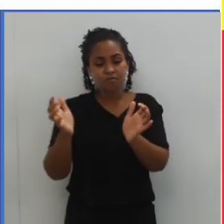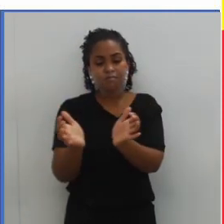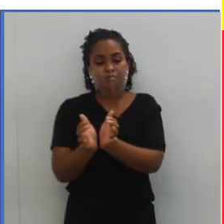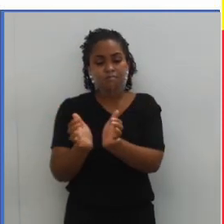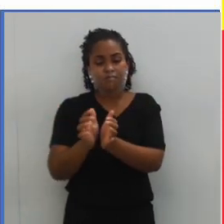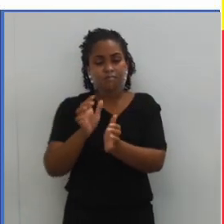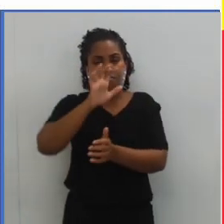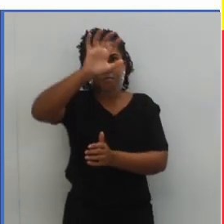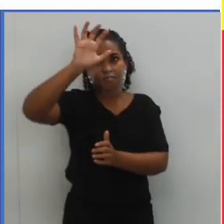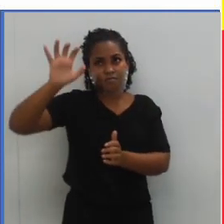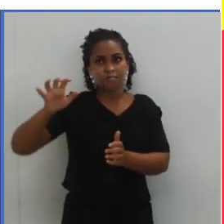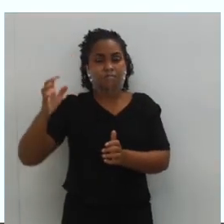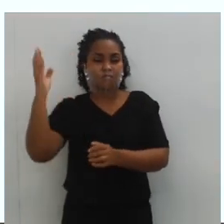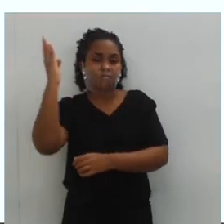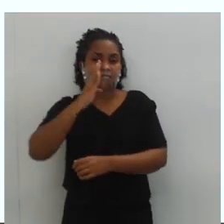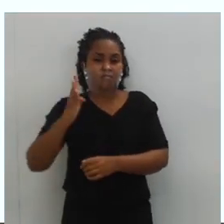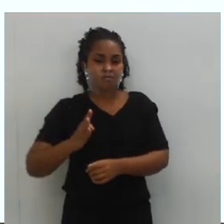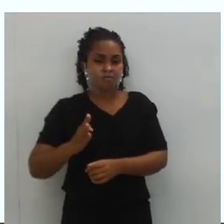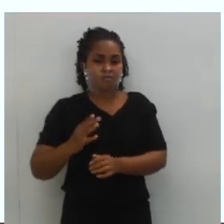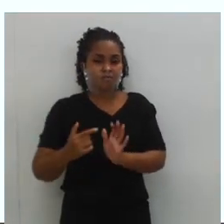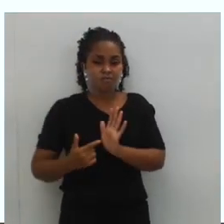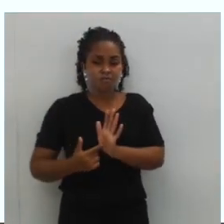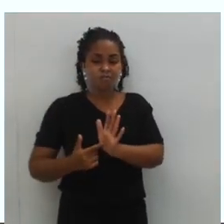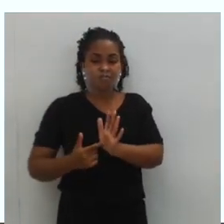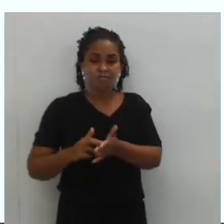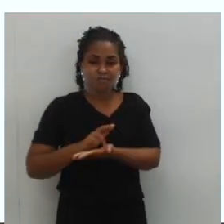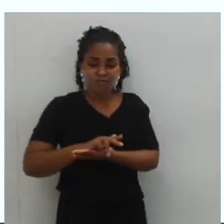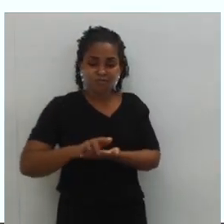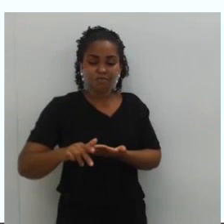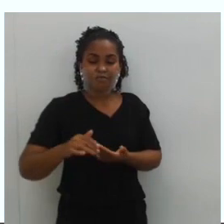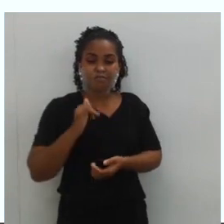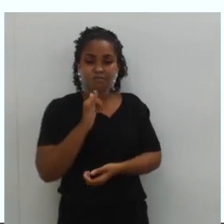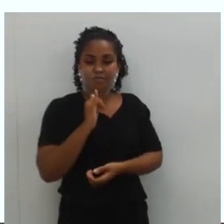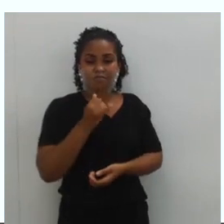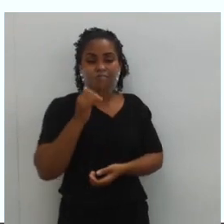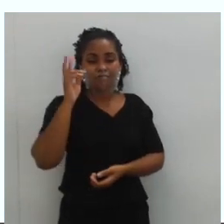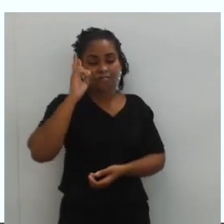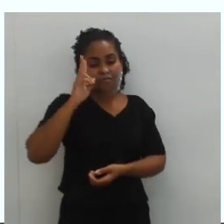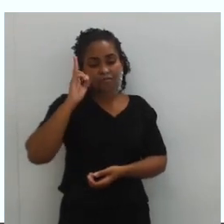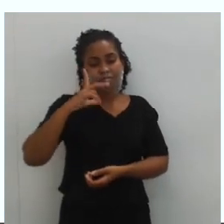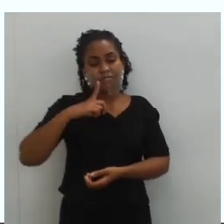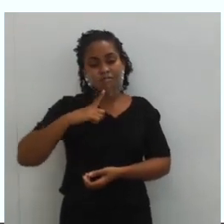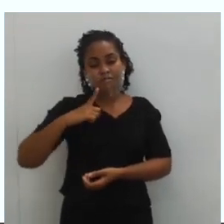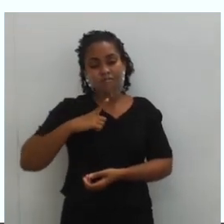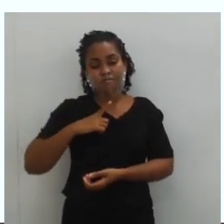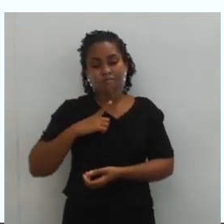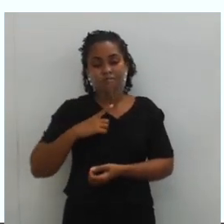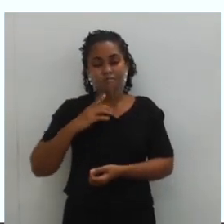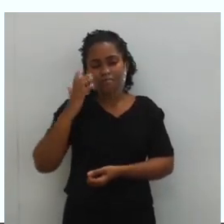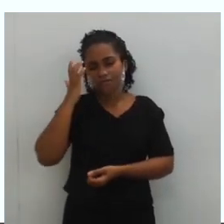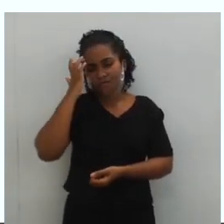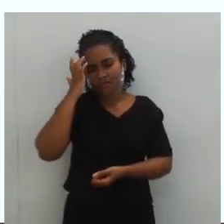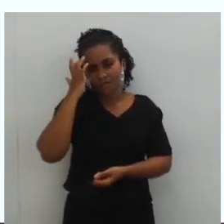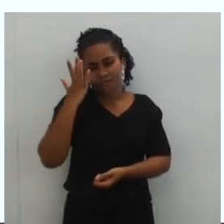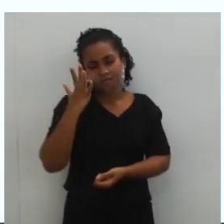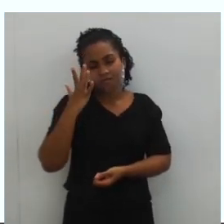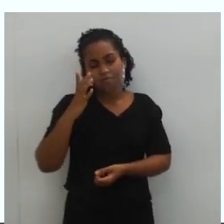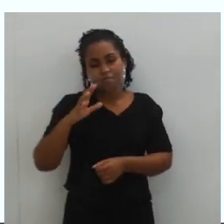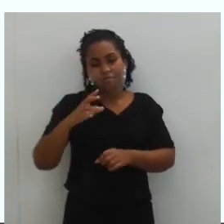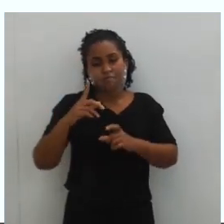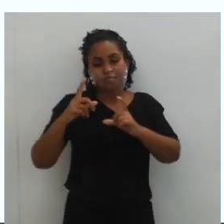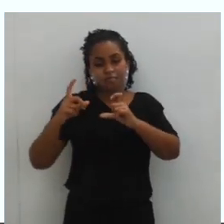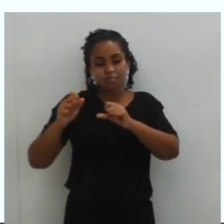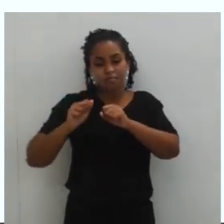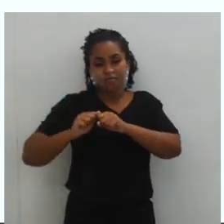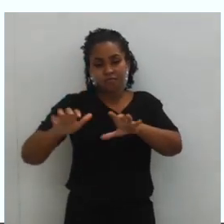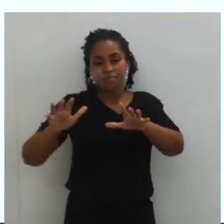Brasil. Então, também uma forma diferente de se contar a história surgiu, né, a partir desse momento, né, dessa facilidade de captação e difusão